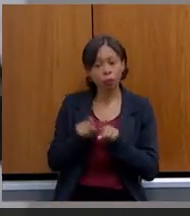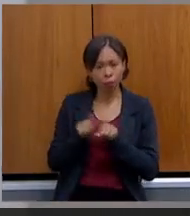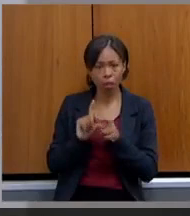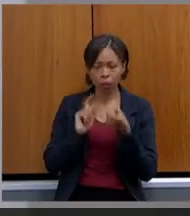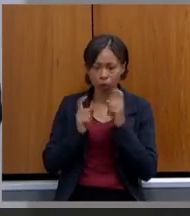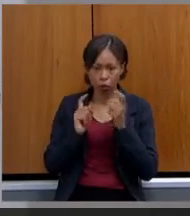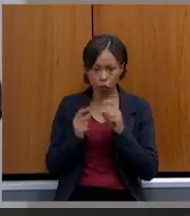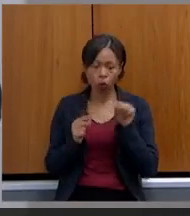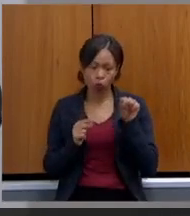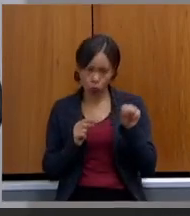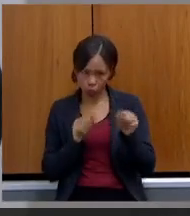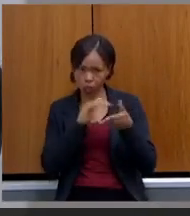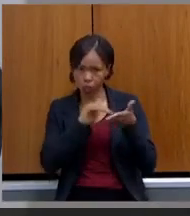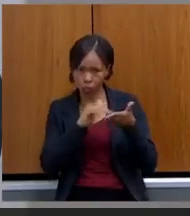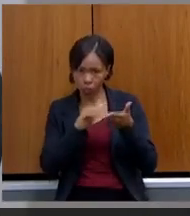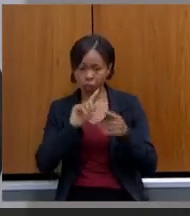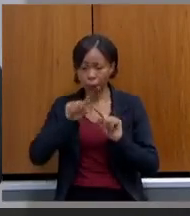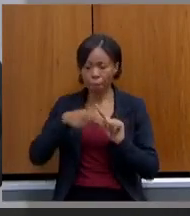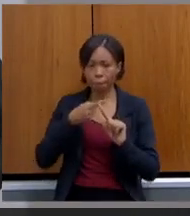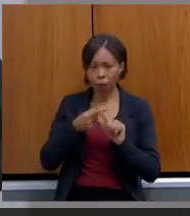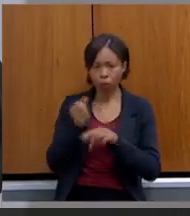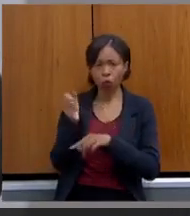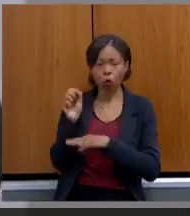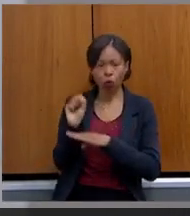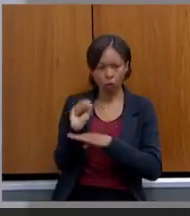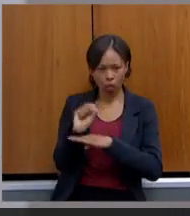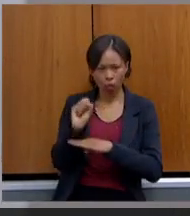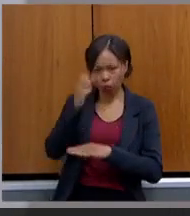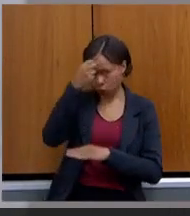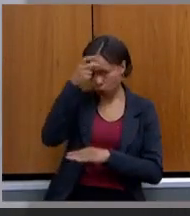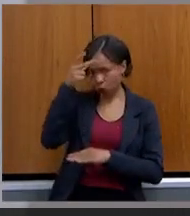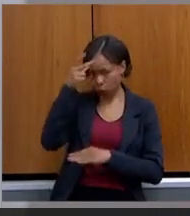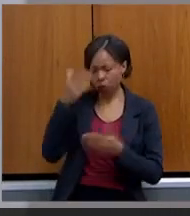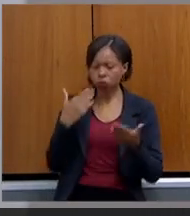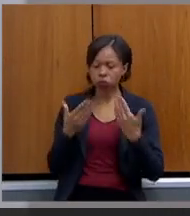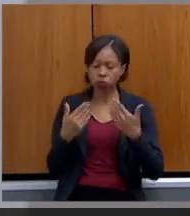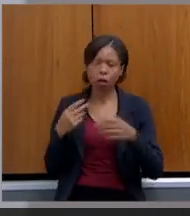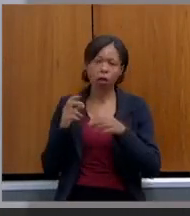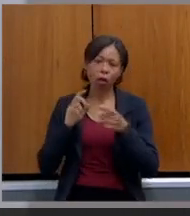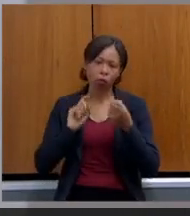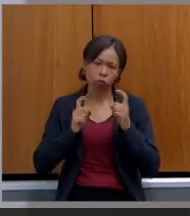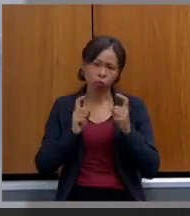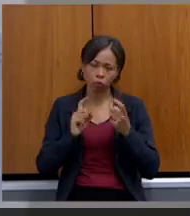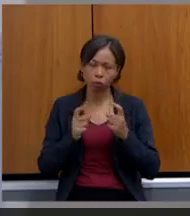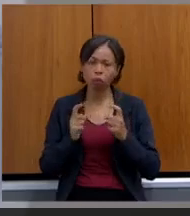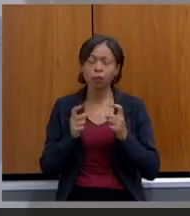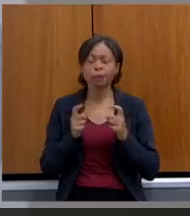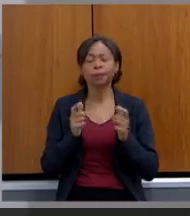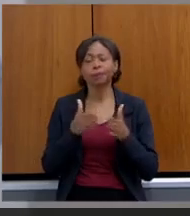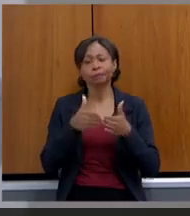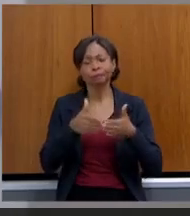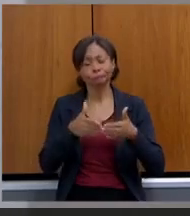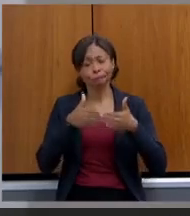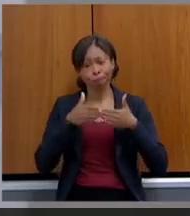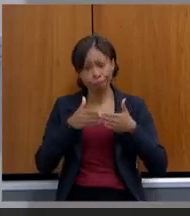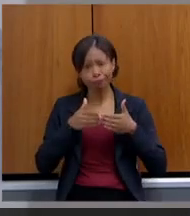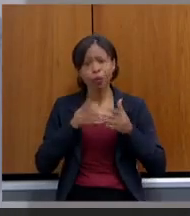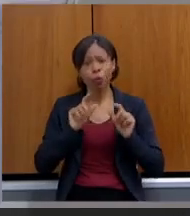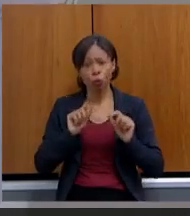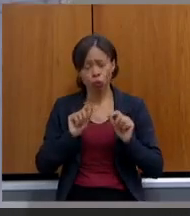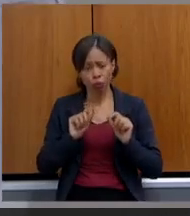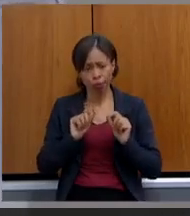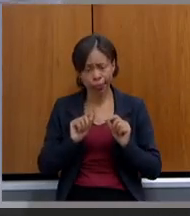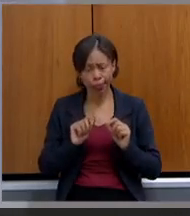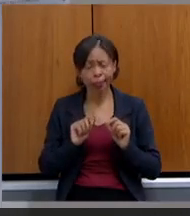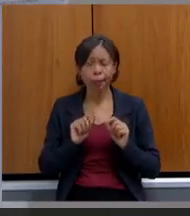Salinas nós e pedimos a possibilidade já que a senhora tá ajudando muito a URI moça a resgatar problemas